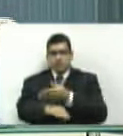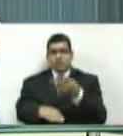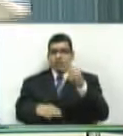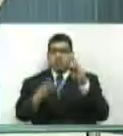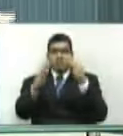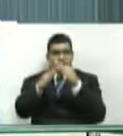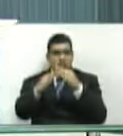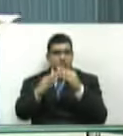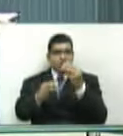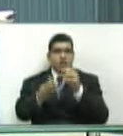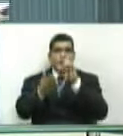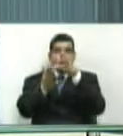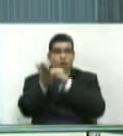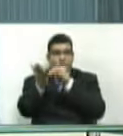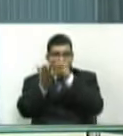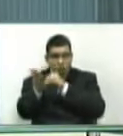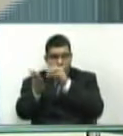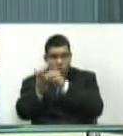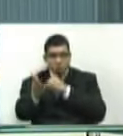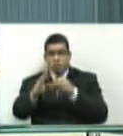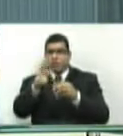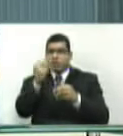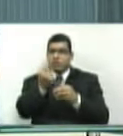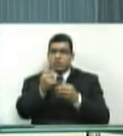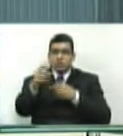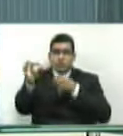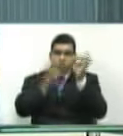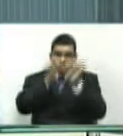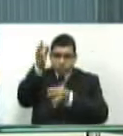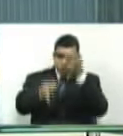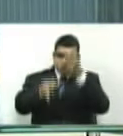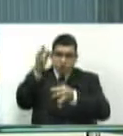casa cópia de todos esses processos.